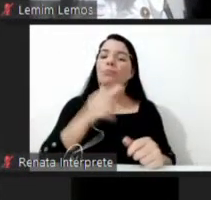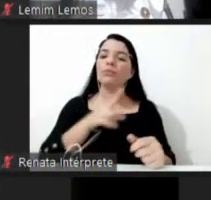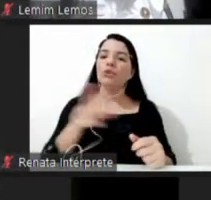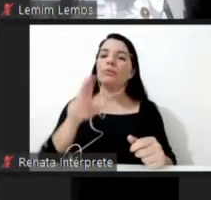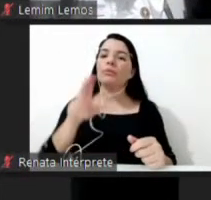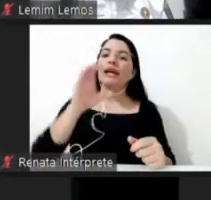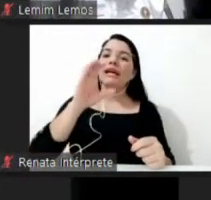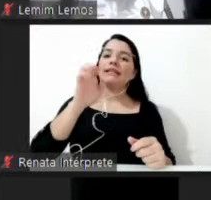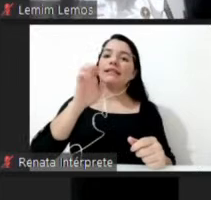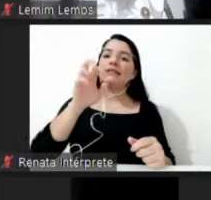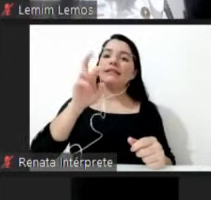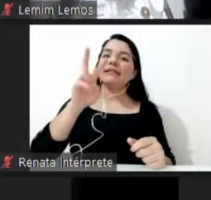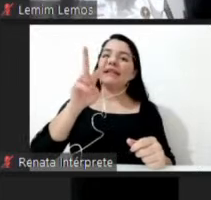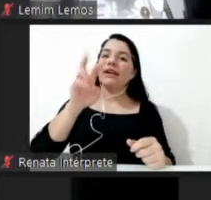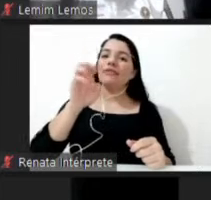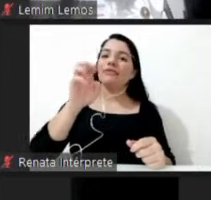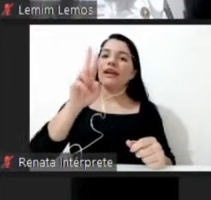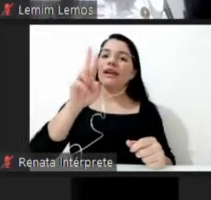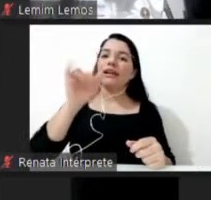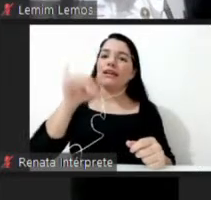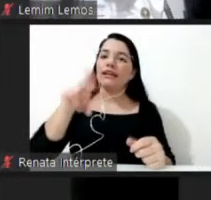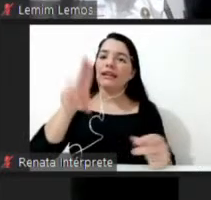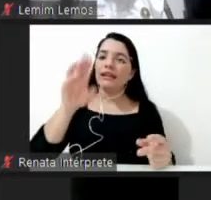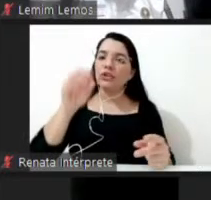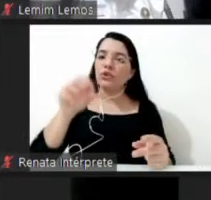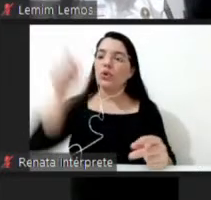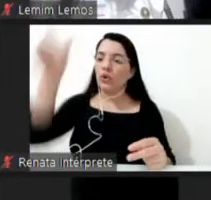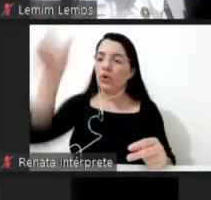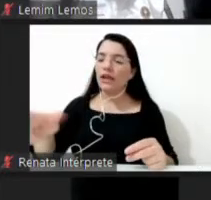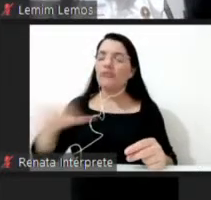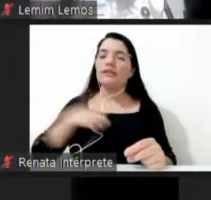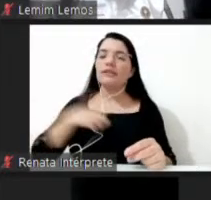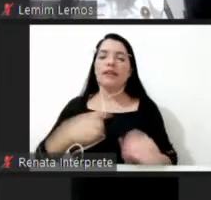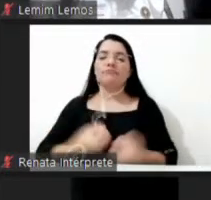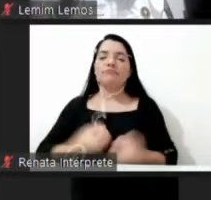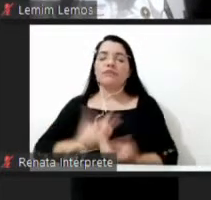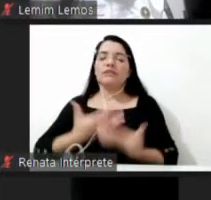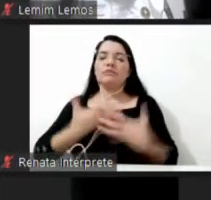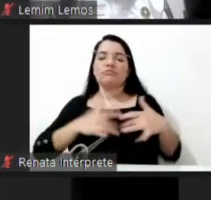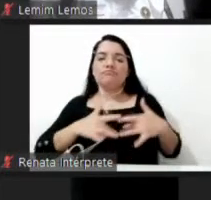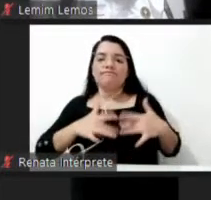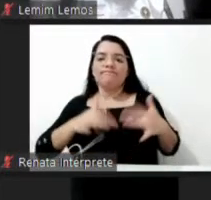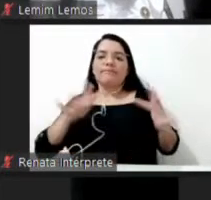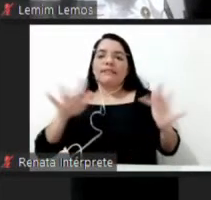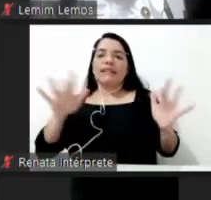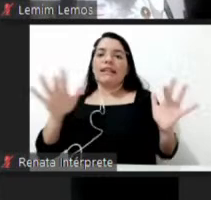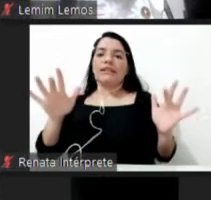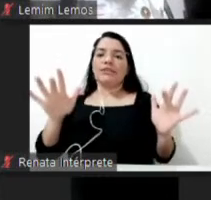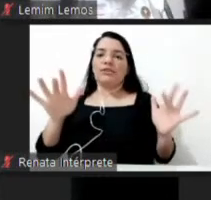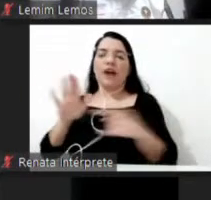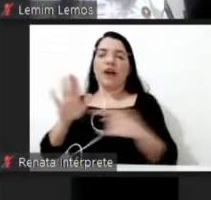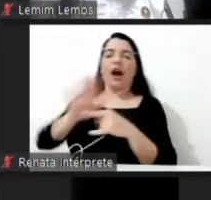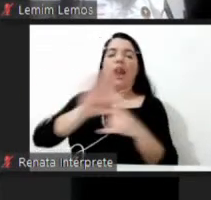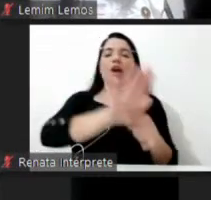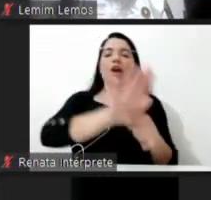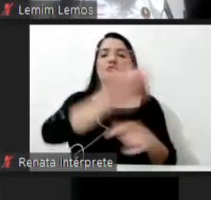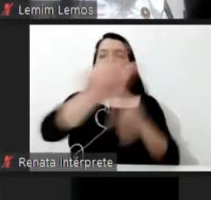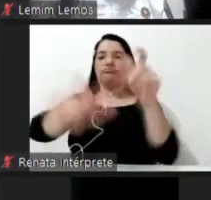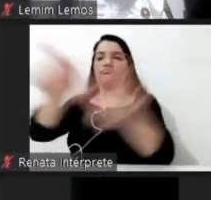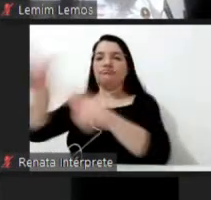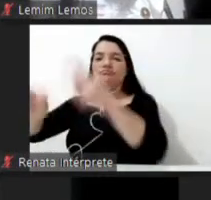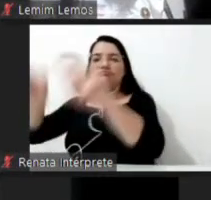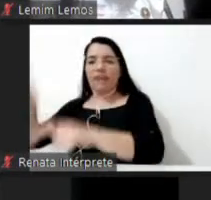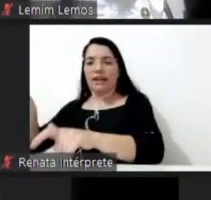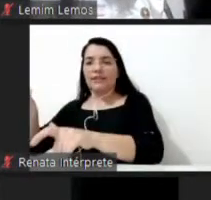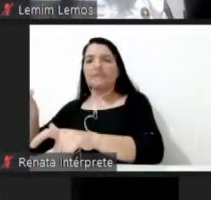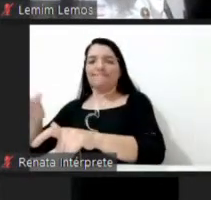uma liderança, um espírito caridoso de amor ao próximo no exercício da assistência religiosa da